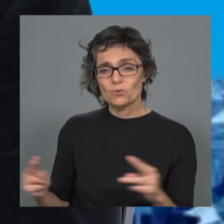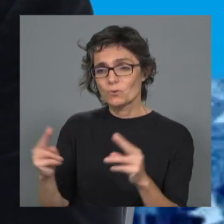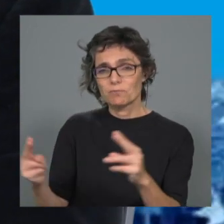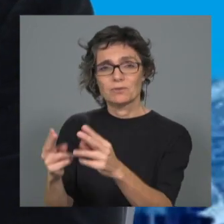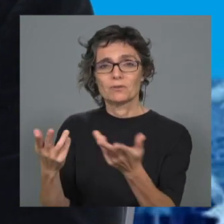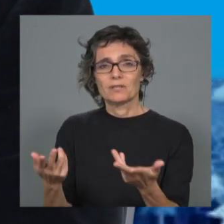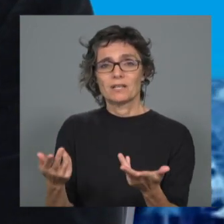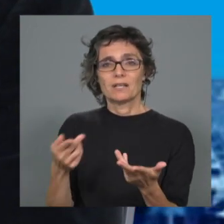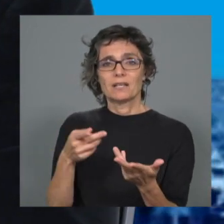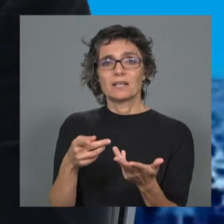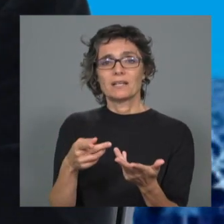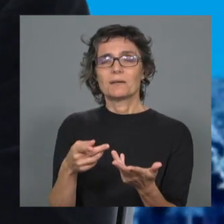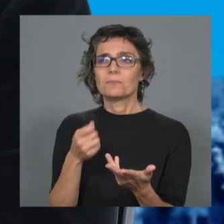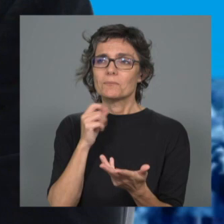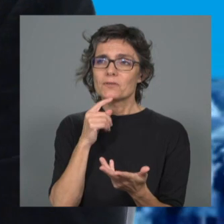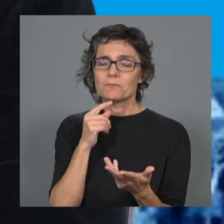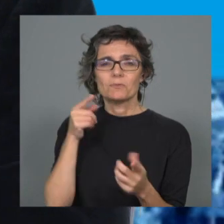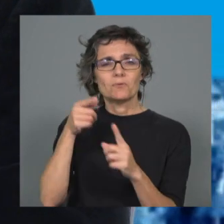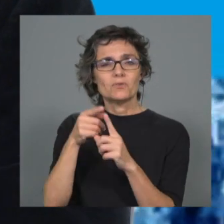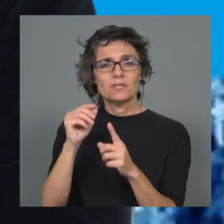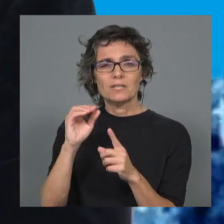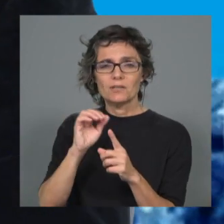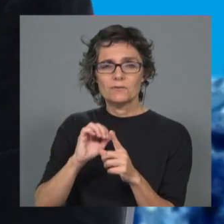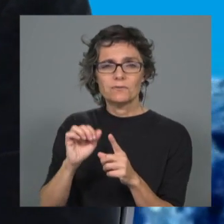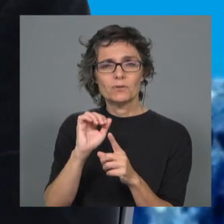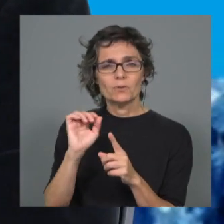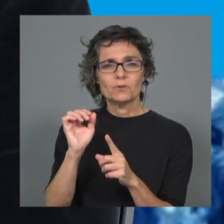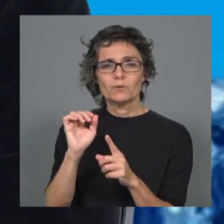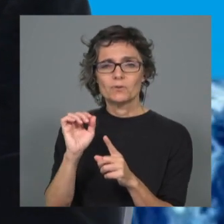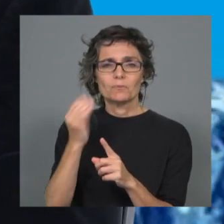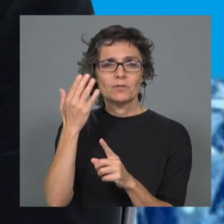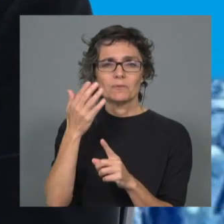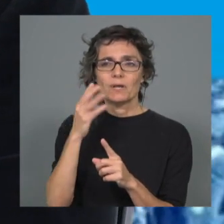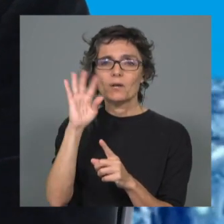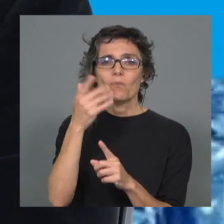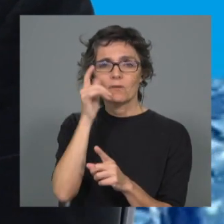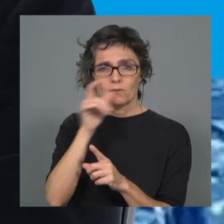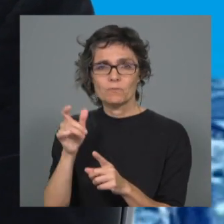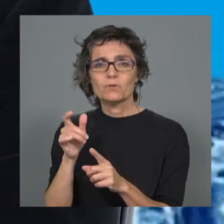isso, o fim último, que é as pessoas, ao fazer este percurso, de facto,